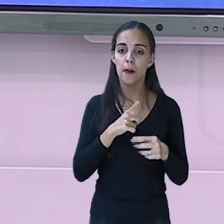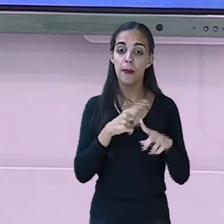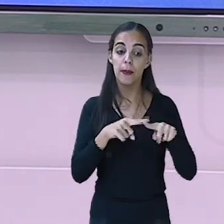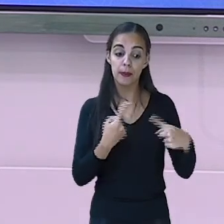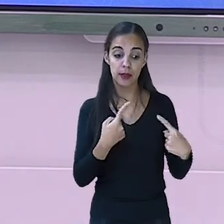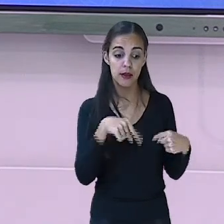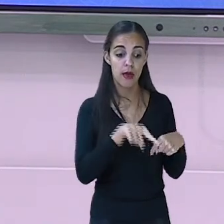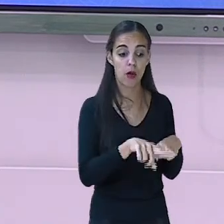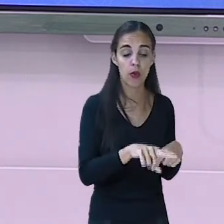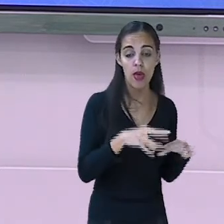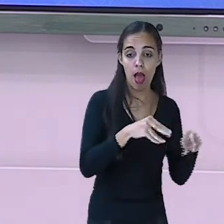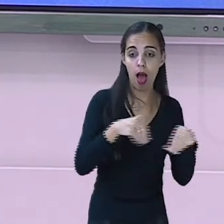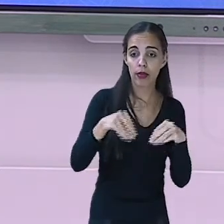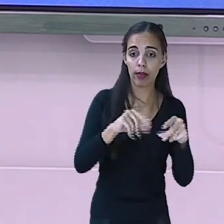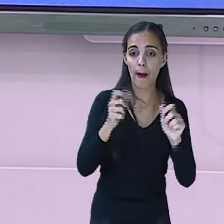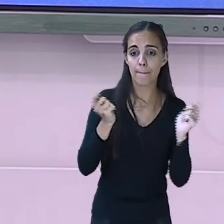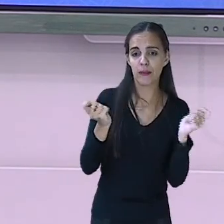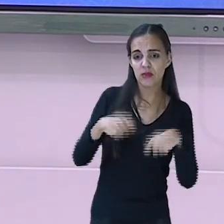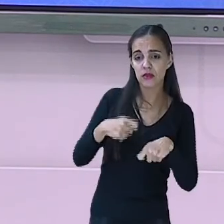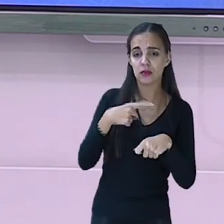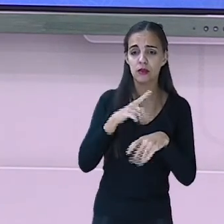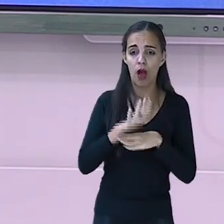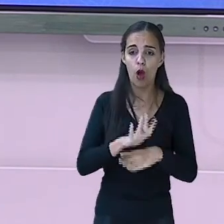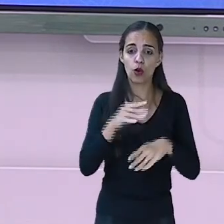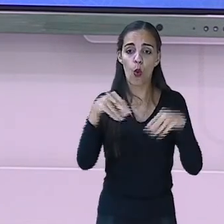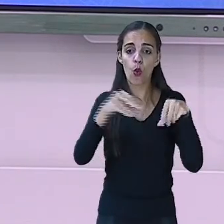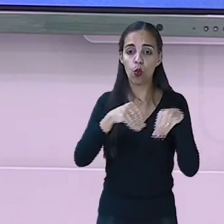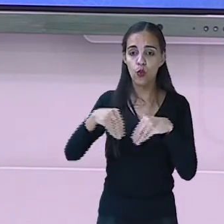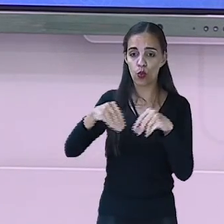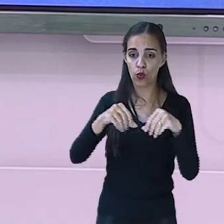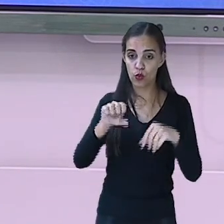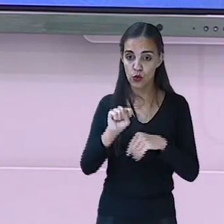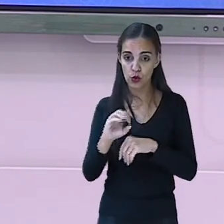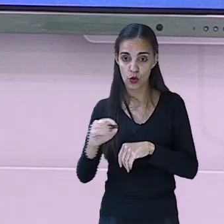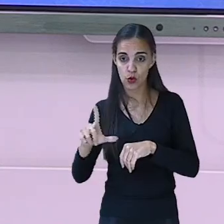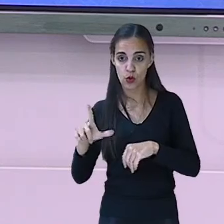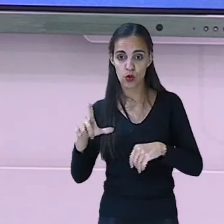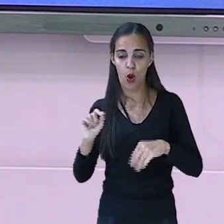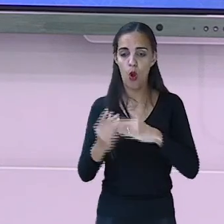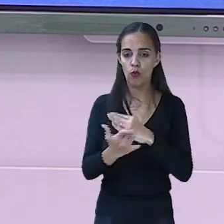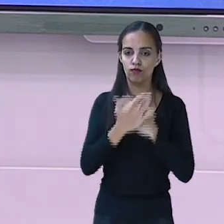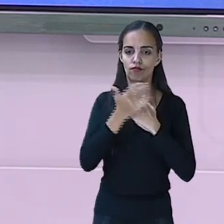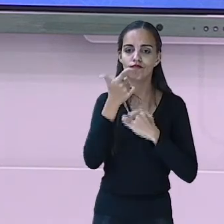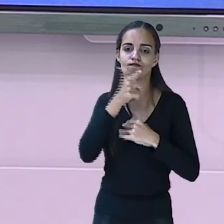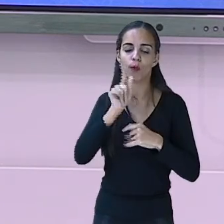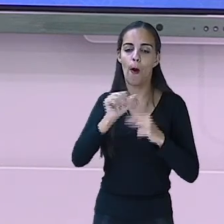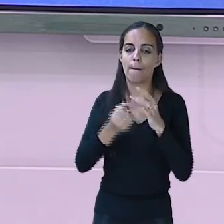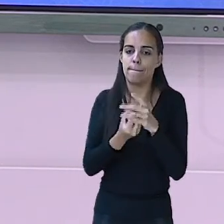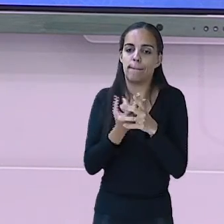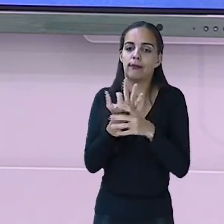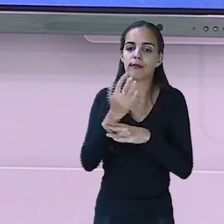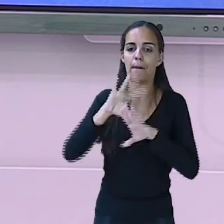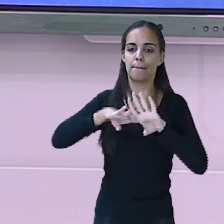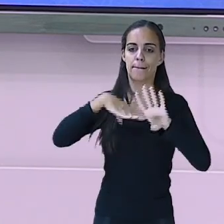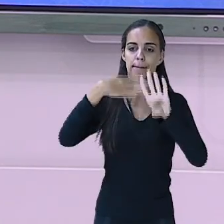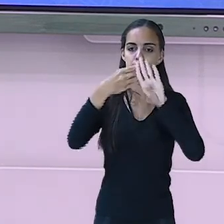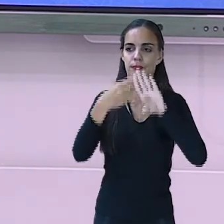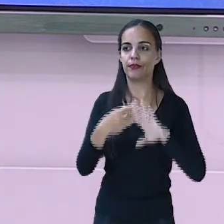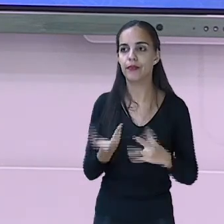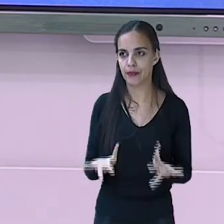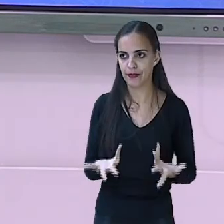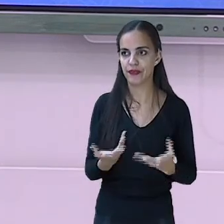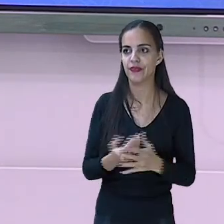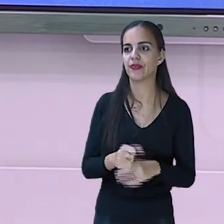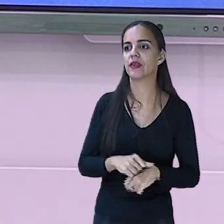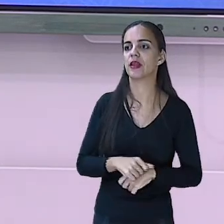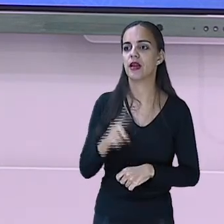serão extraídas do solo não sejam sempre as mesmas. Então, você que é um agricultor,